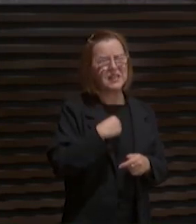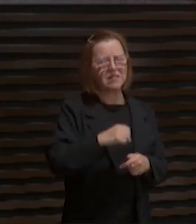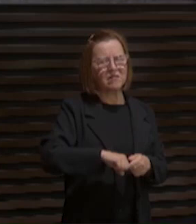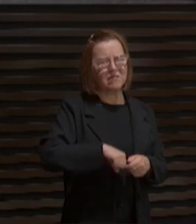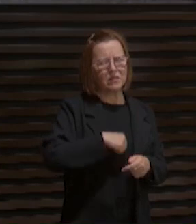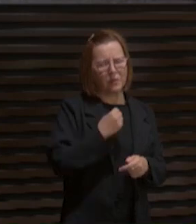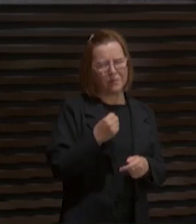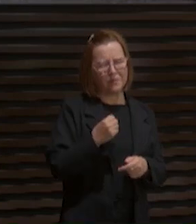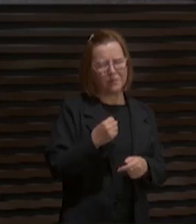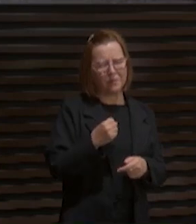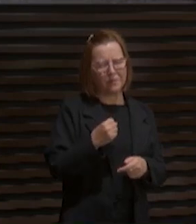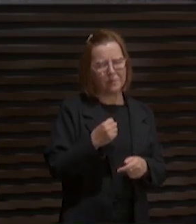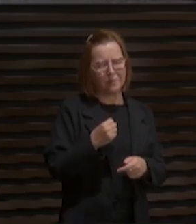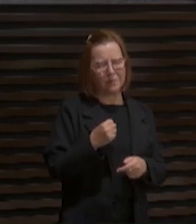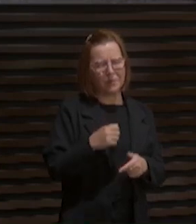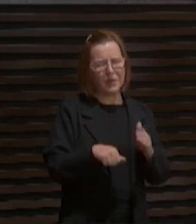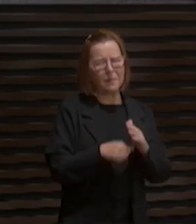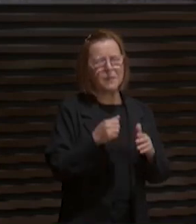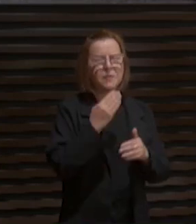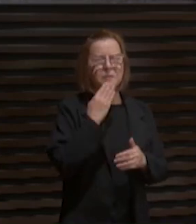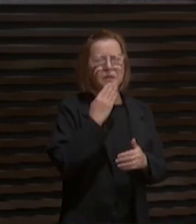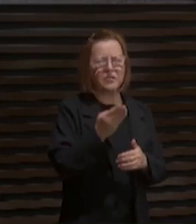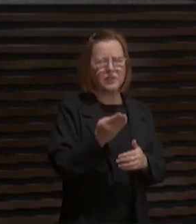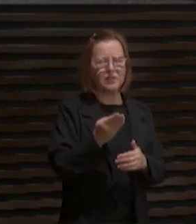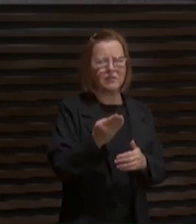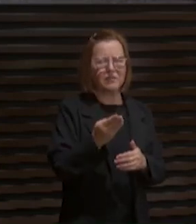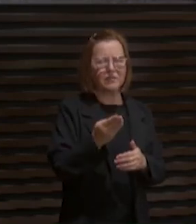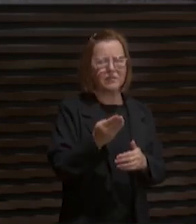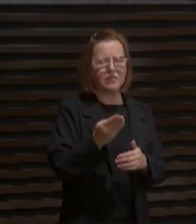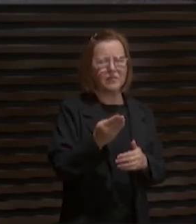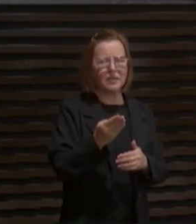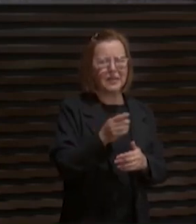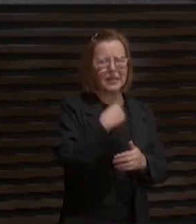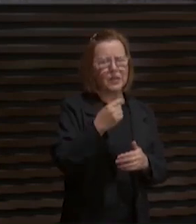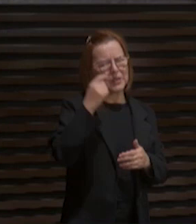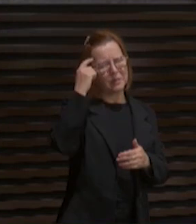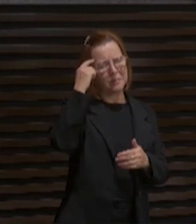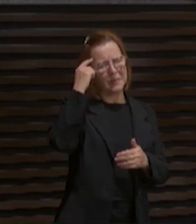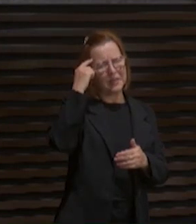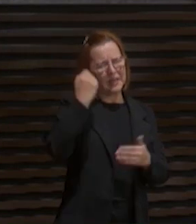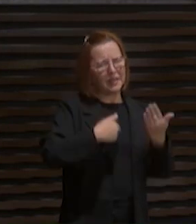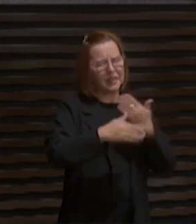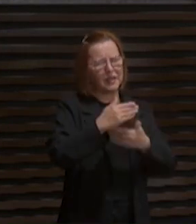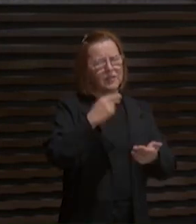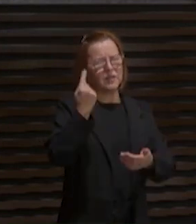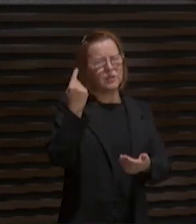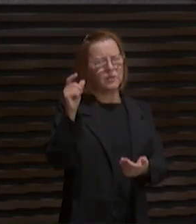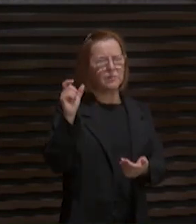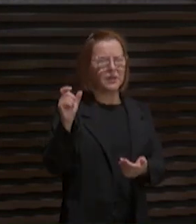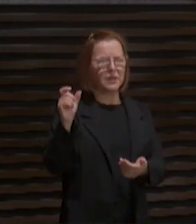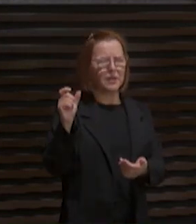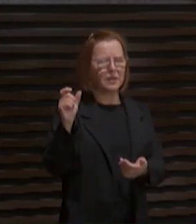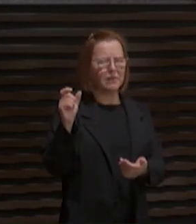Meu primeiro pedido, meu Senhor, é que o Senhor, nas nossas mentes, por meio da Tua palavra, nos